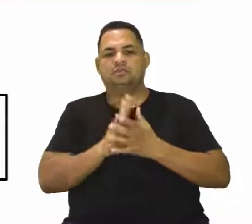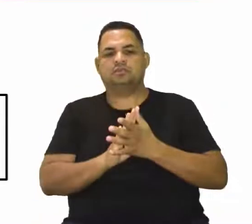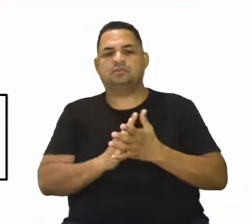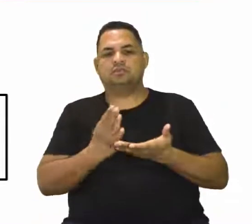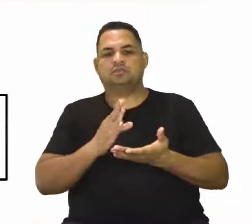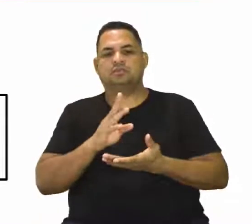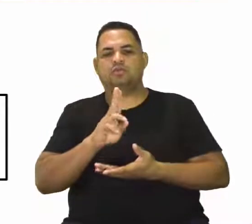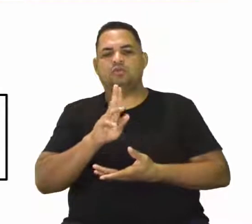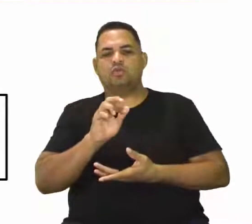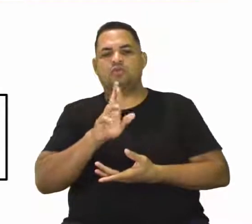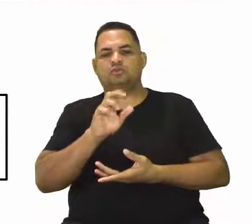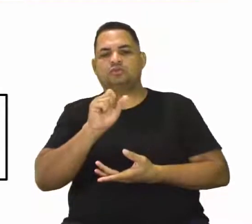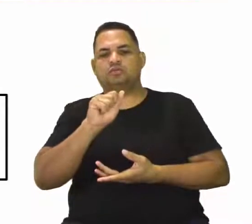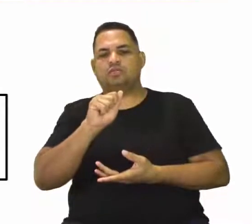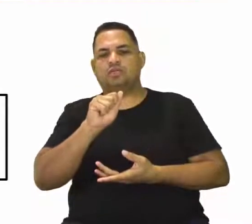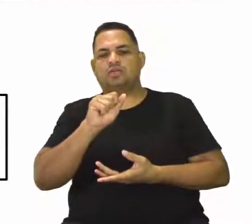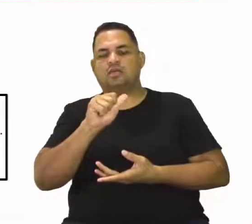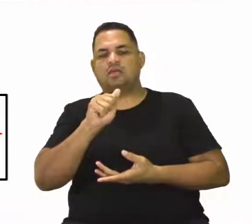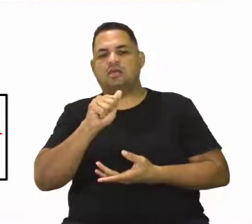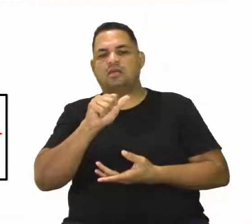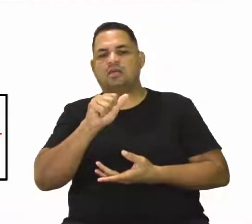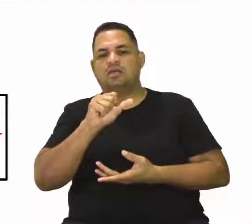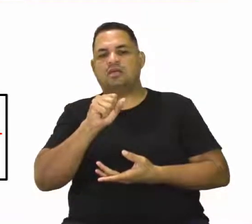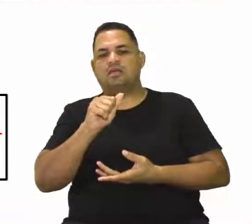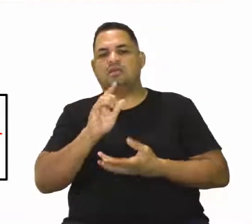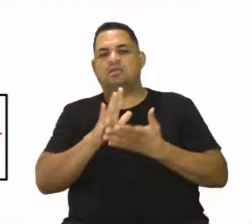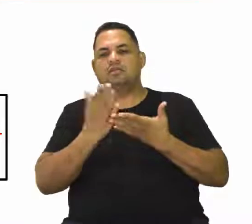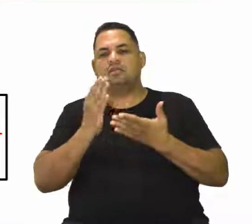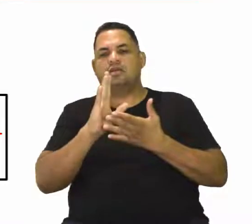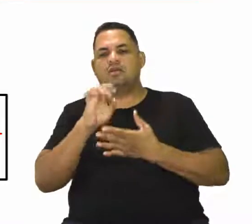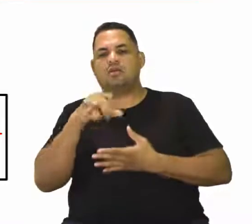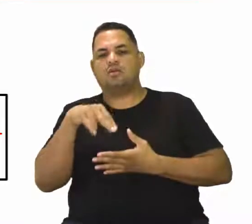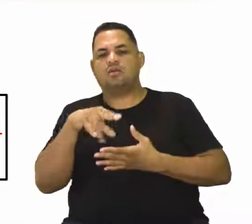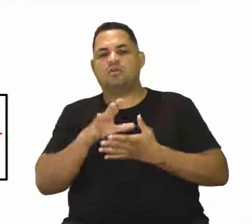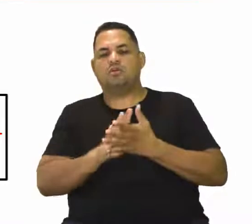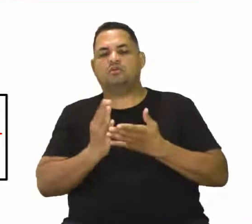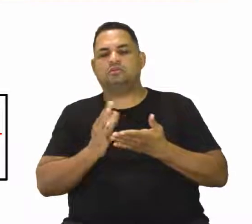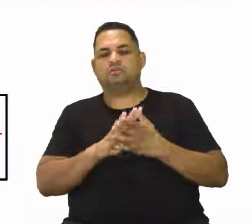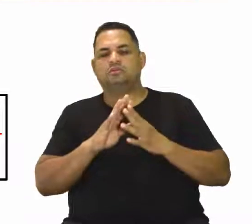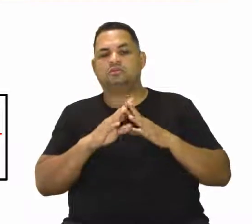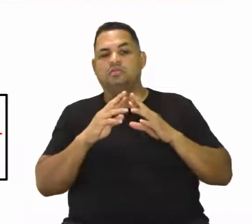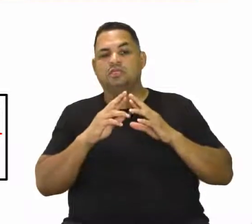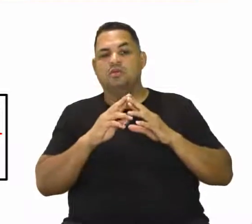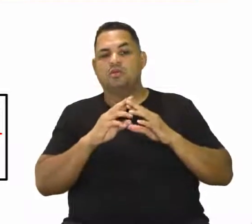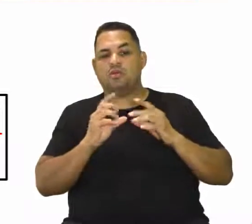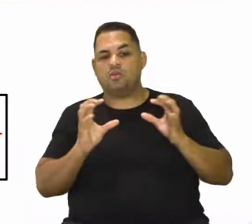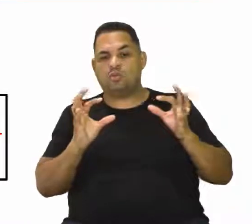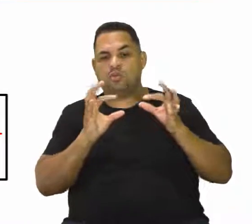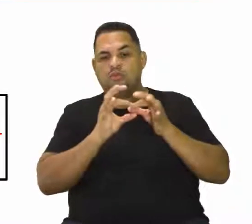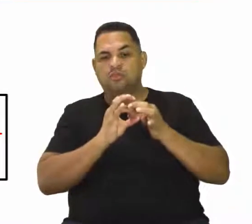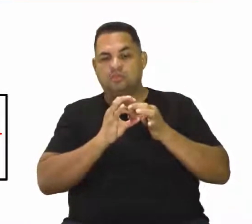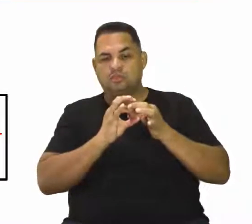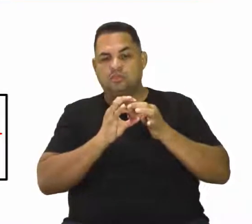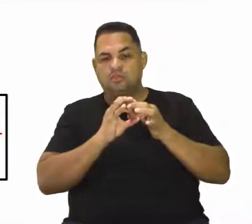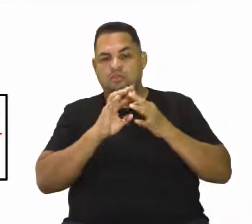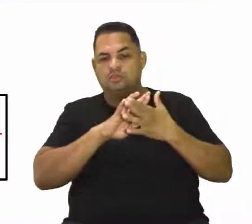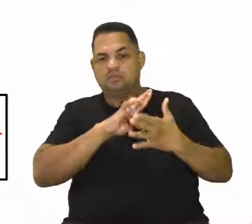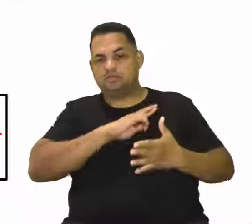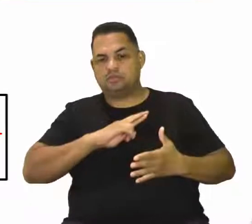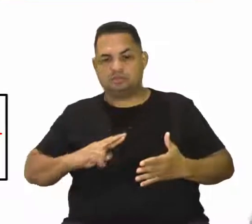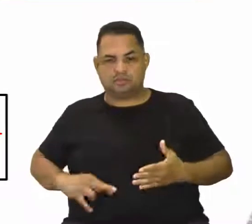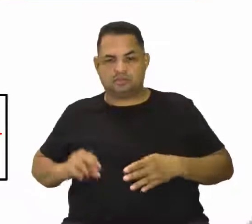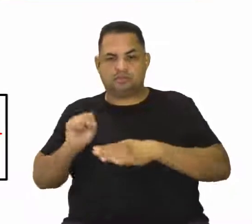dita o sal seria um acrônimo para União das repúblicas socialista latino-americana